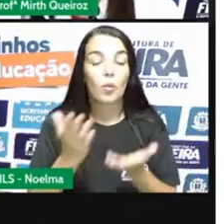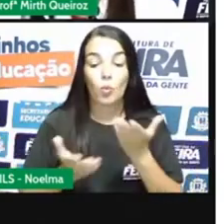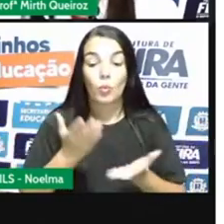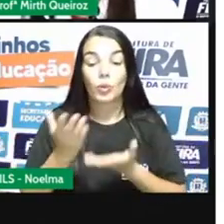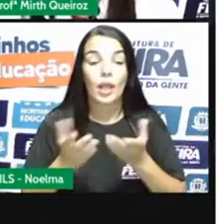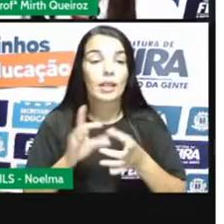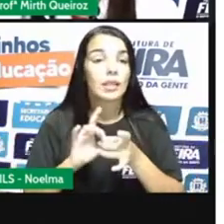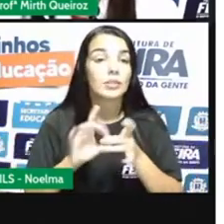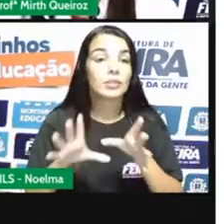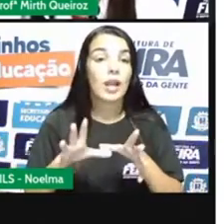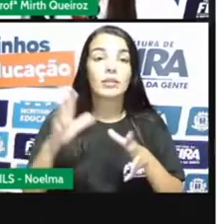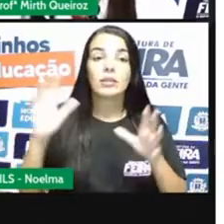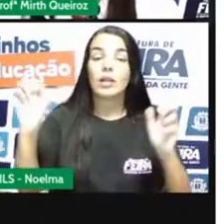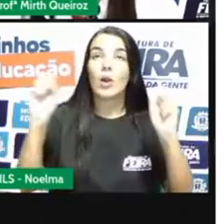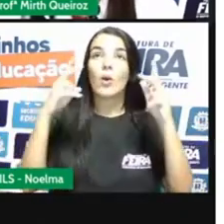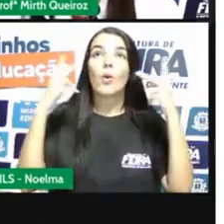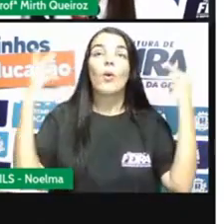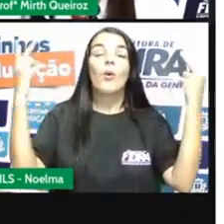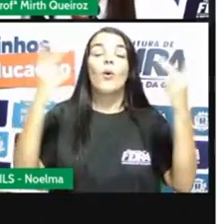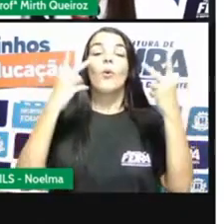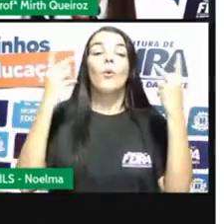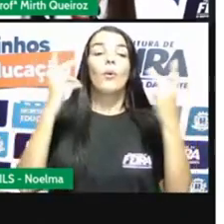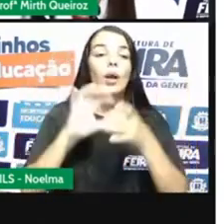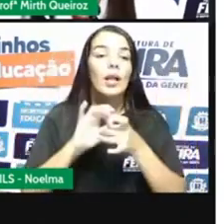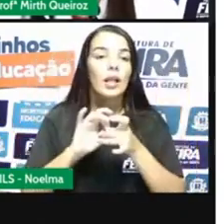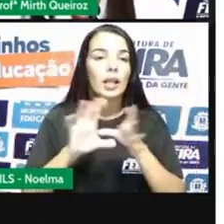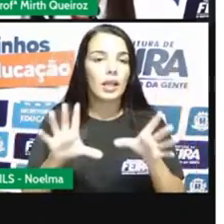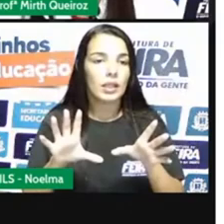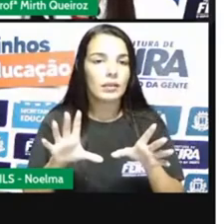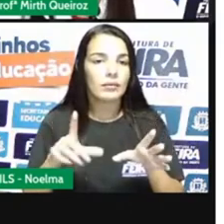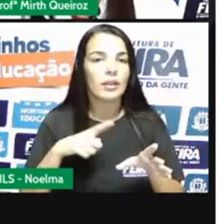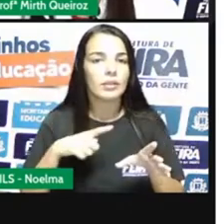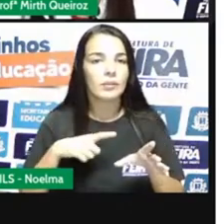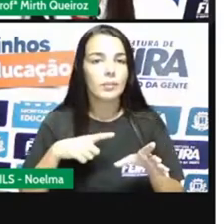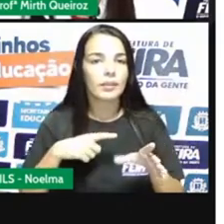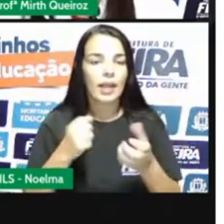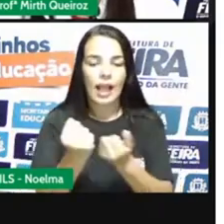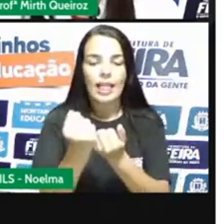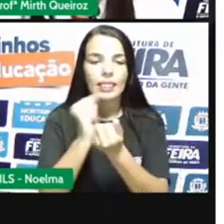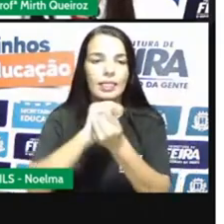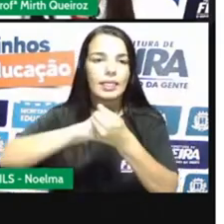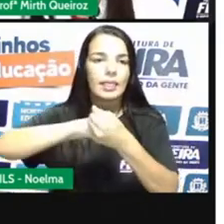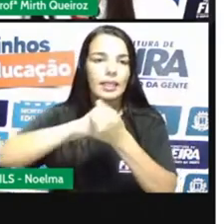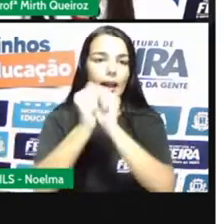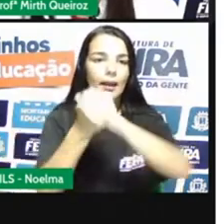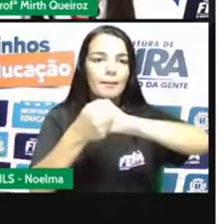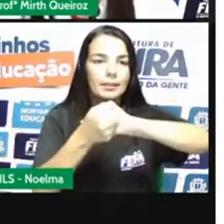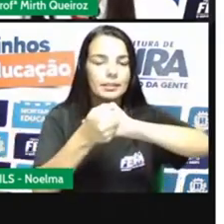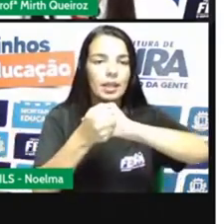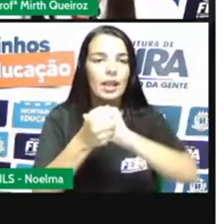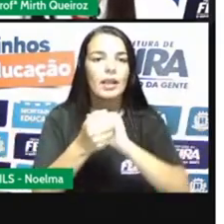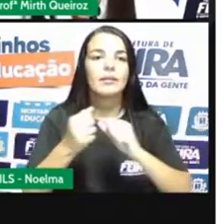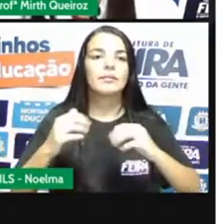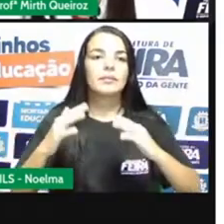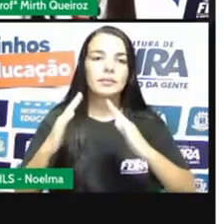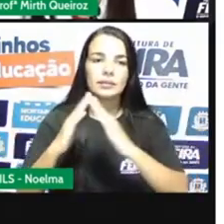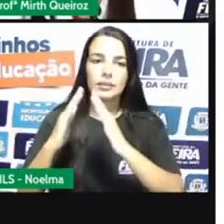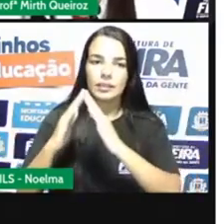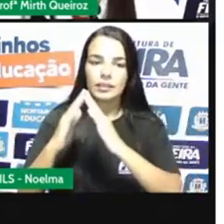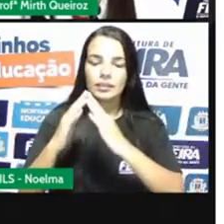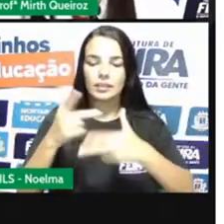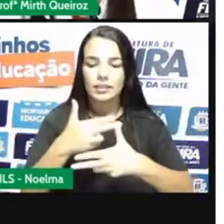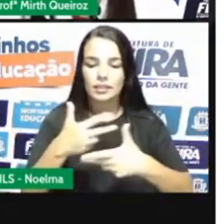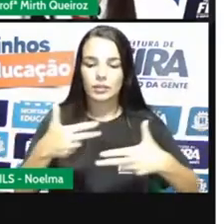elas brinquem ao ar livre e adaptar os móveis da casa nesse sentido de ter espaço para as